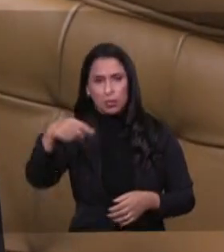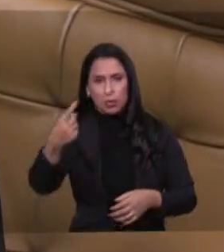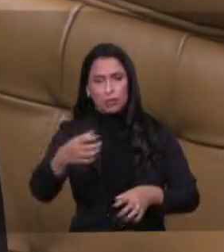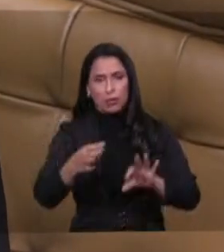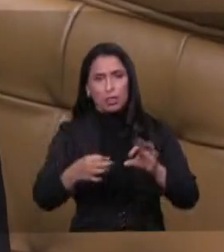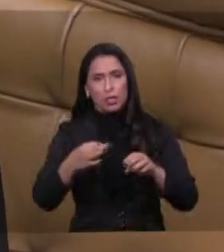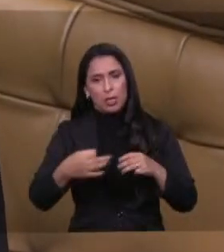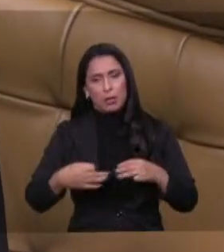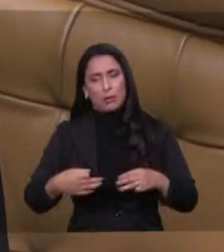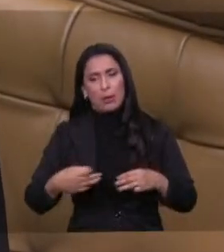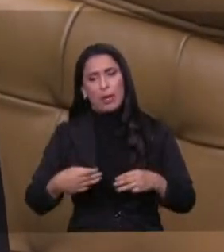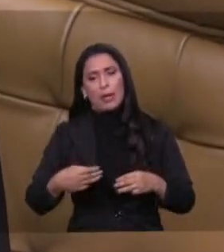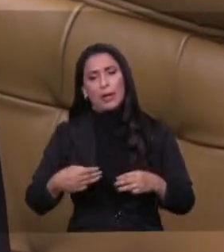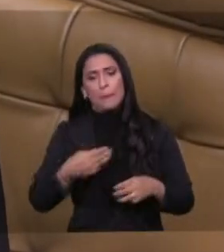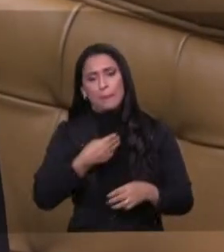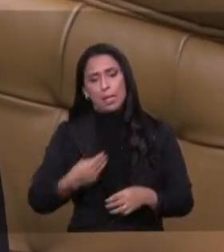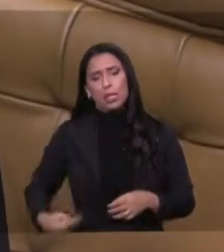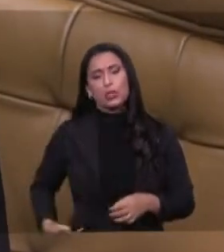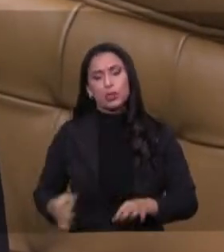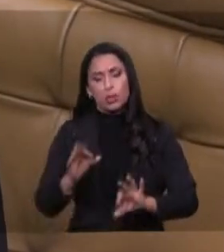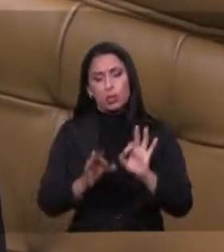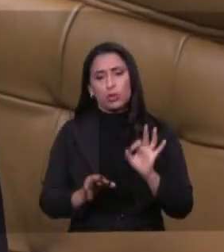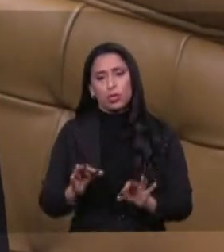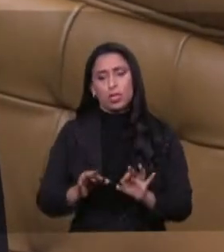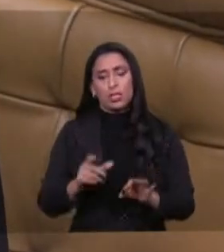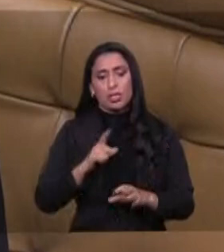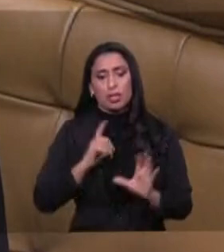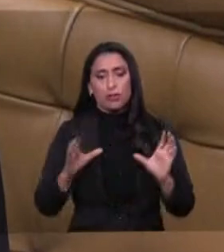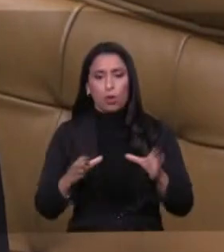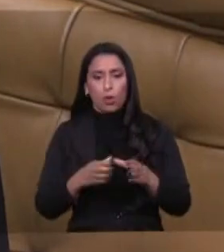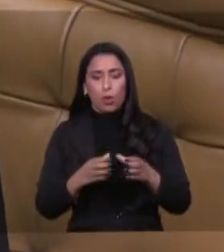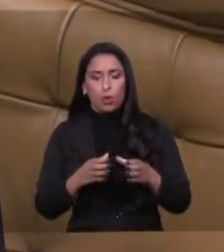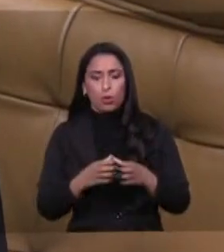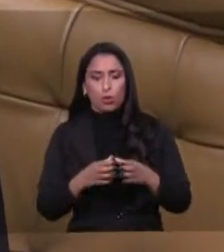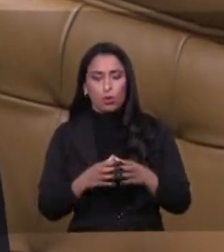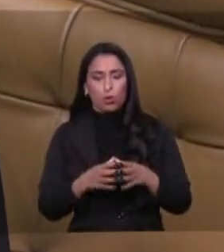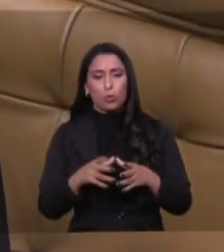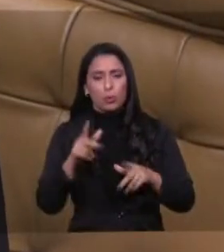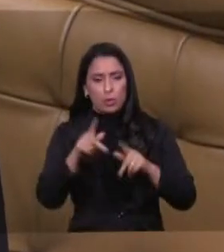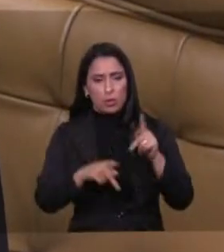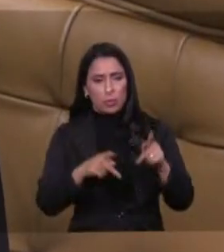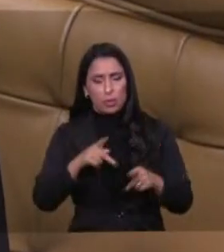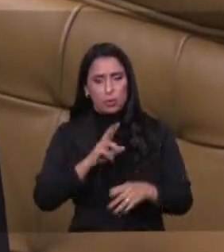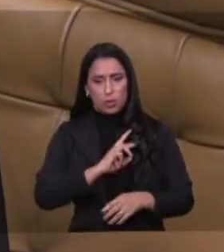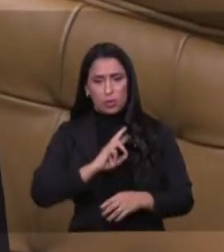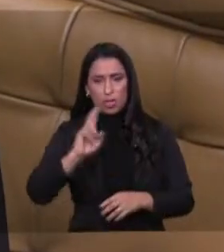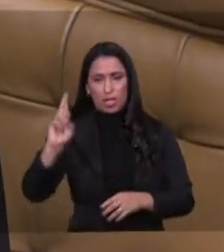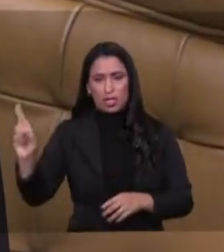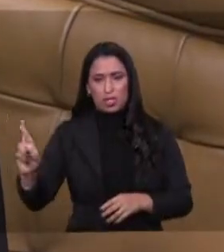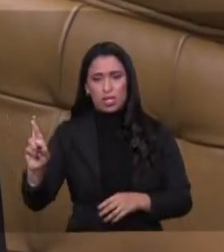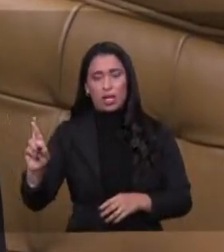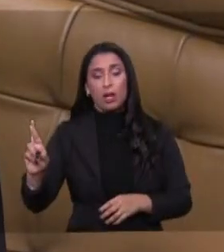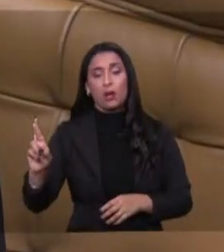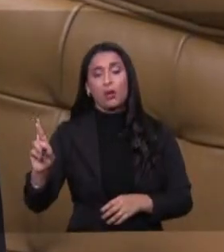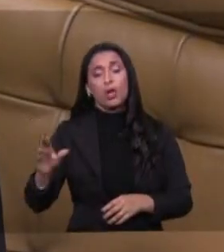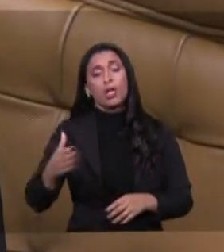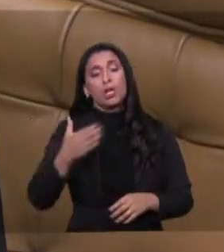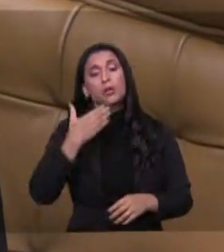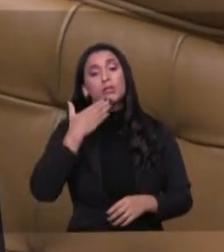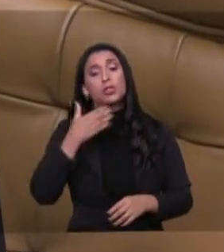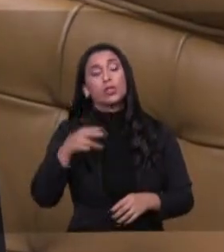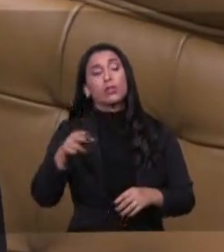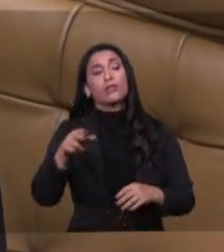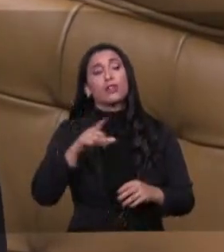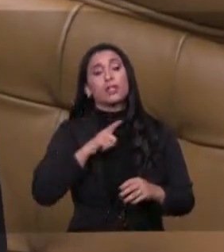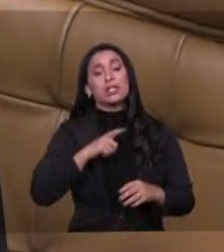recebeu um grupo... com a palavra o ministro Gilmar Mendes, ministro do STF. E que falaram de